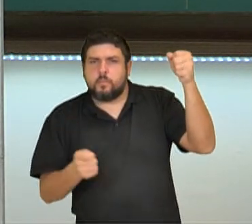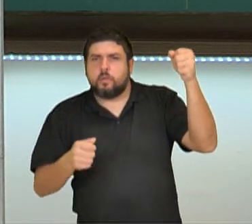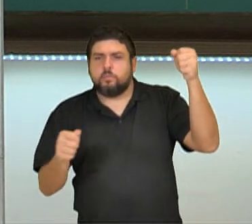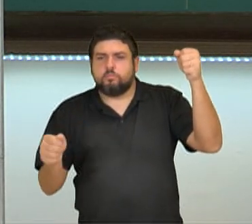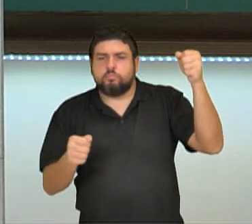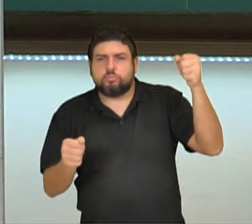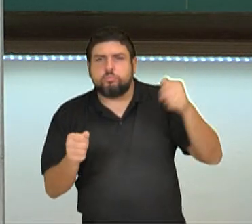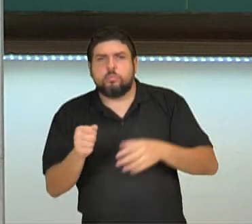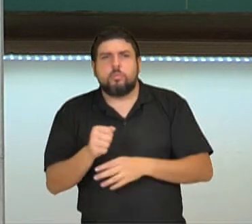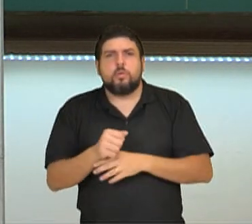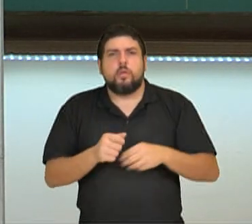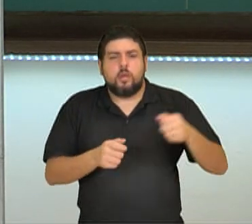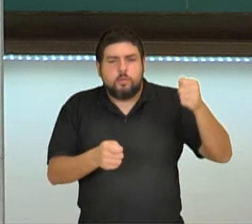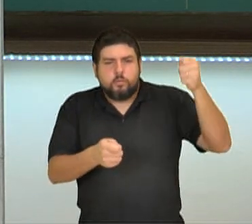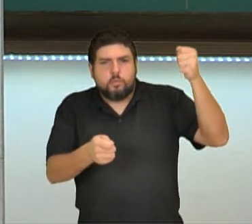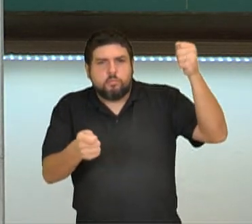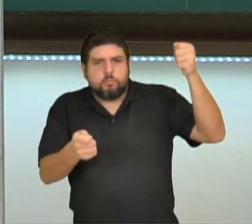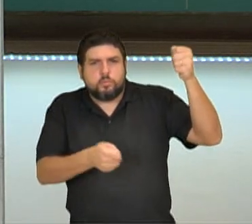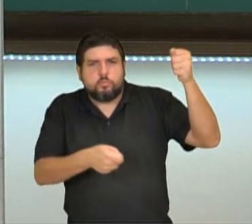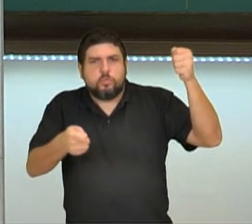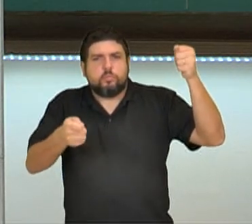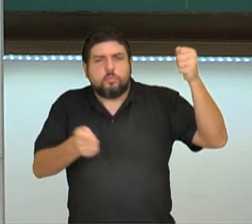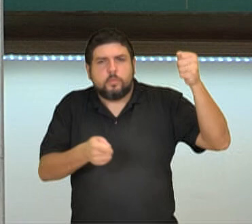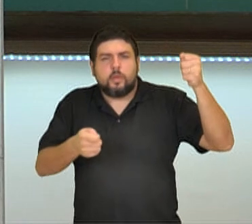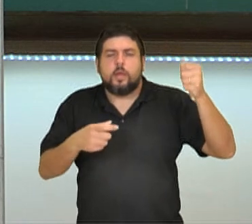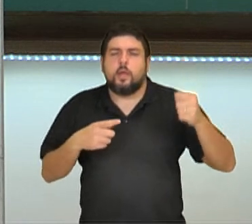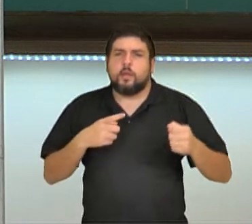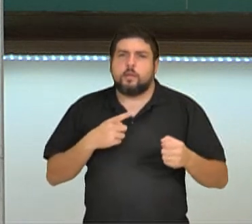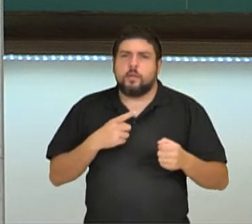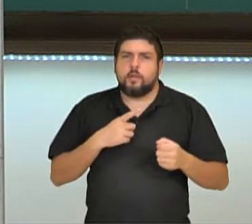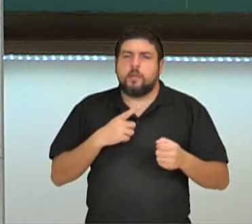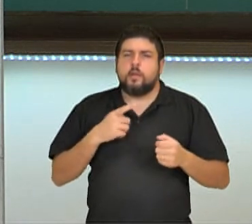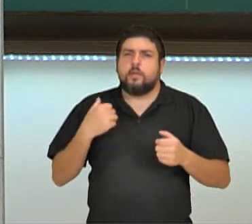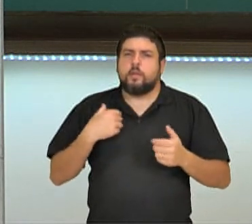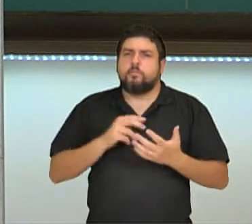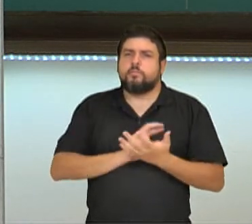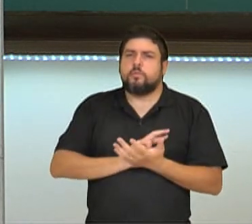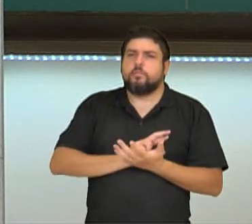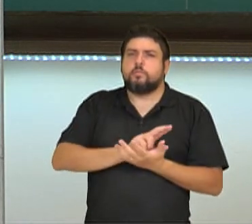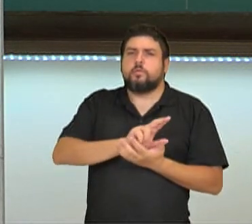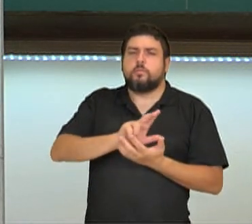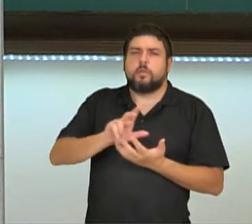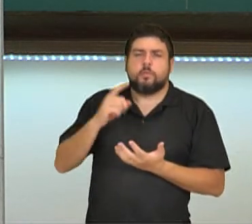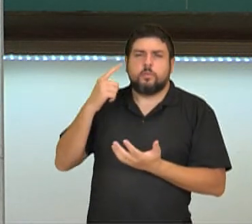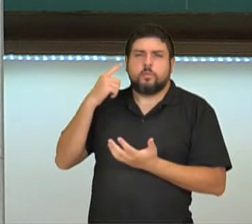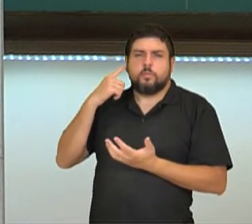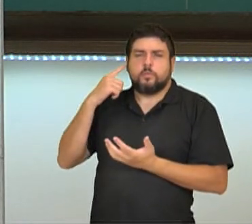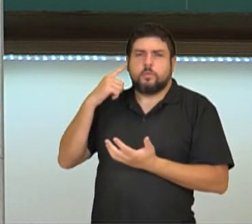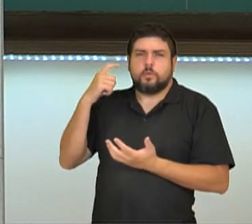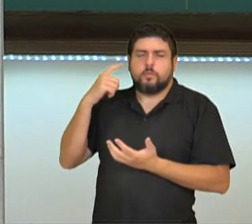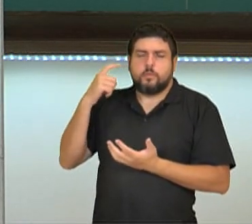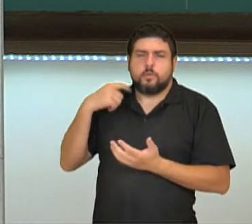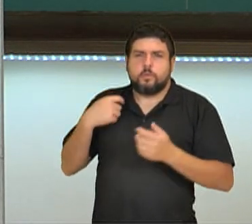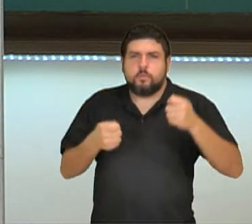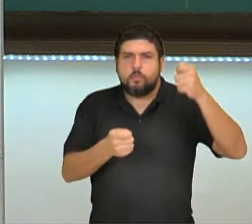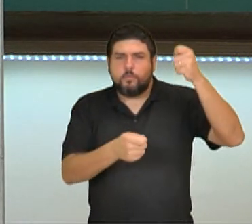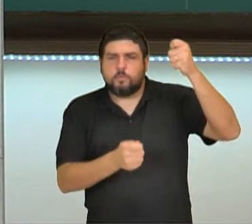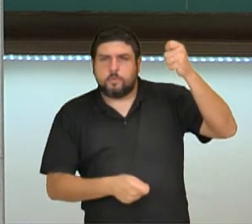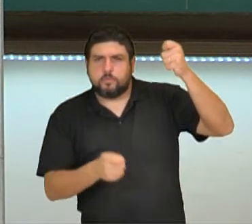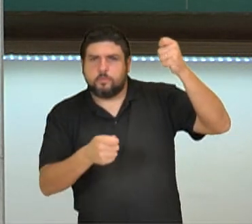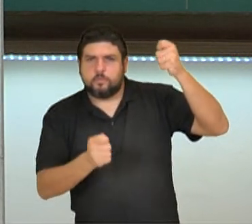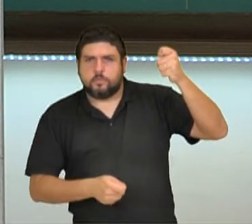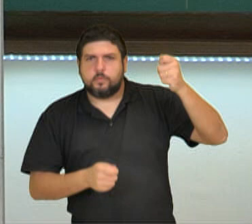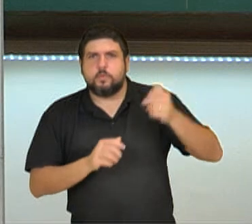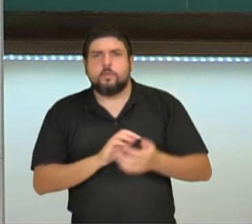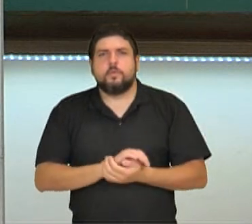dobrão apertando e soltando a corda, e daí eu vou tendo as diversas sonoridades do berimbau. Mas não